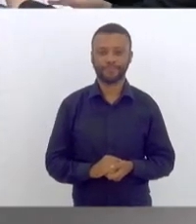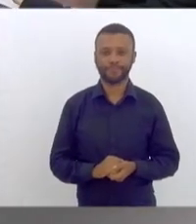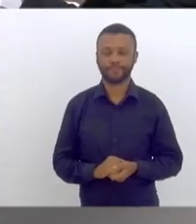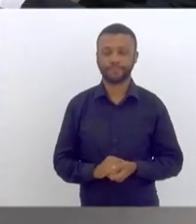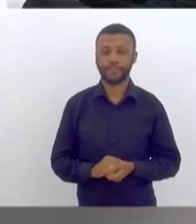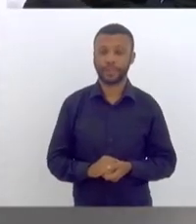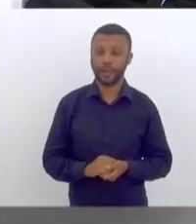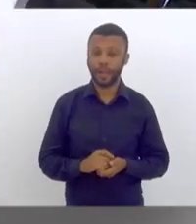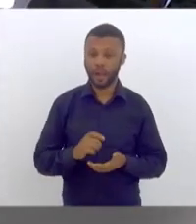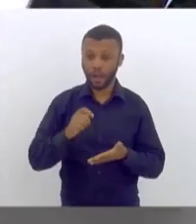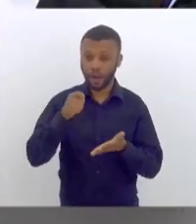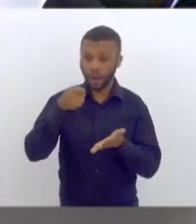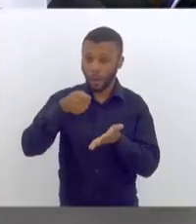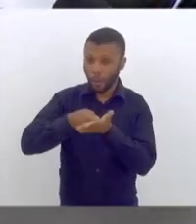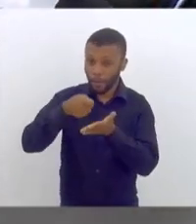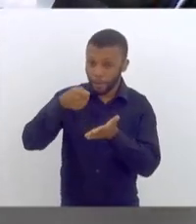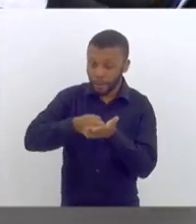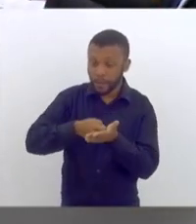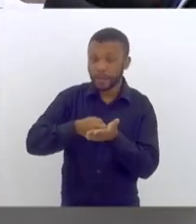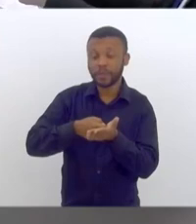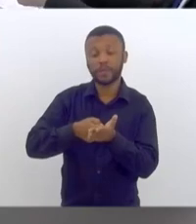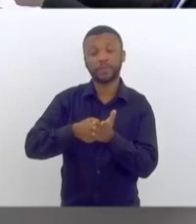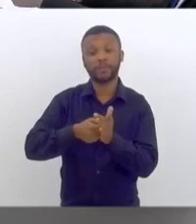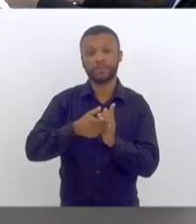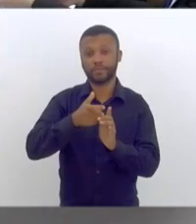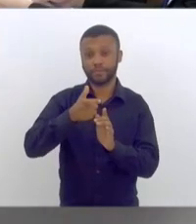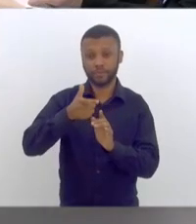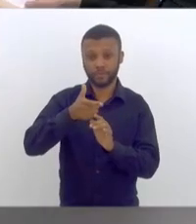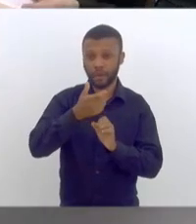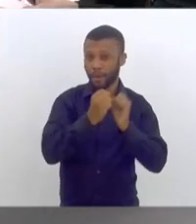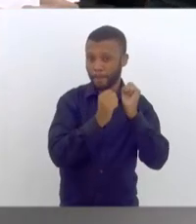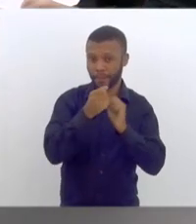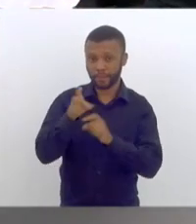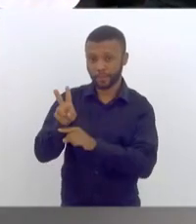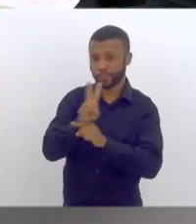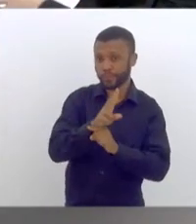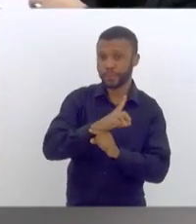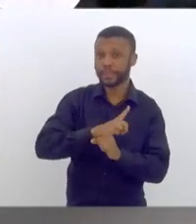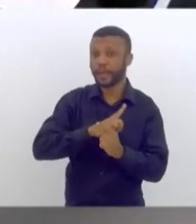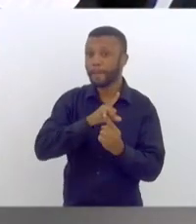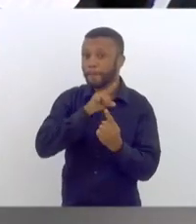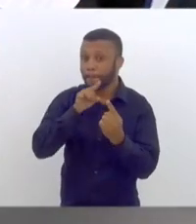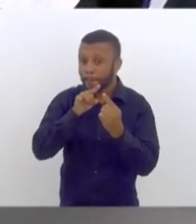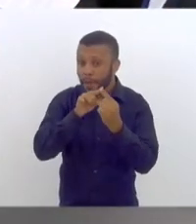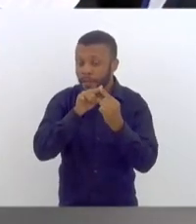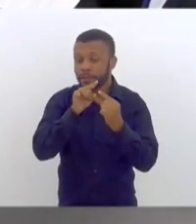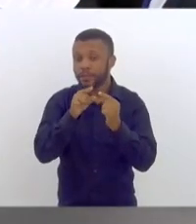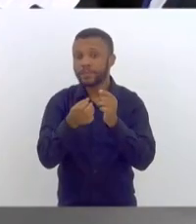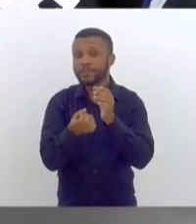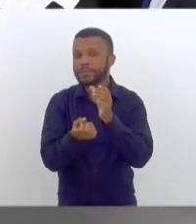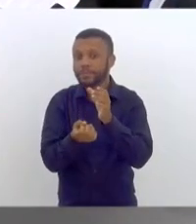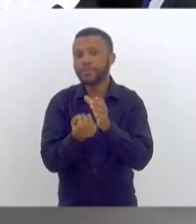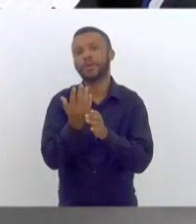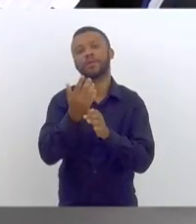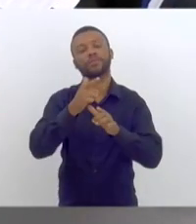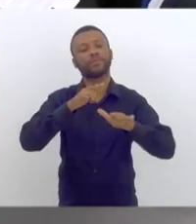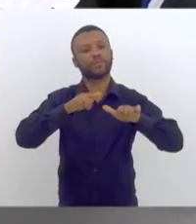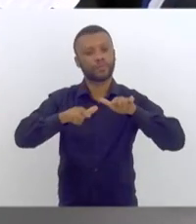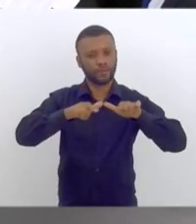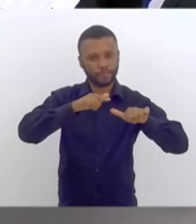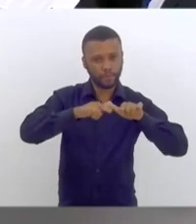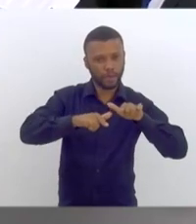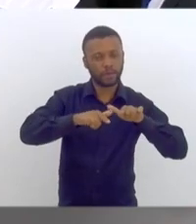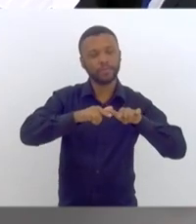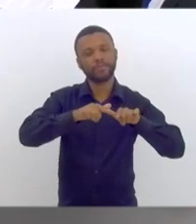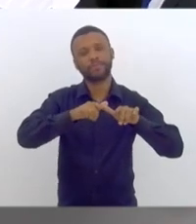obrigam o beneficiário a atingir metas mínimas de geração de emprego nos